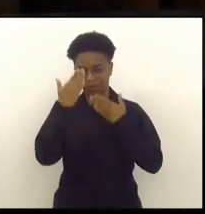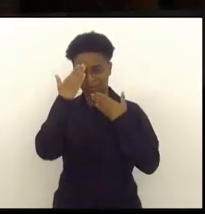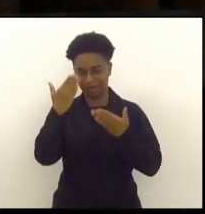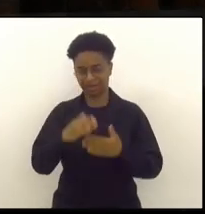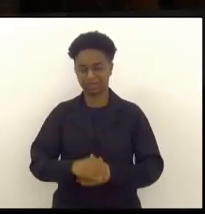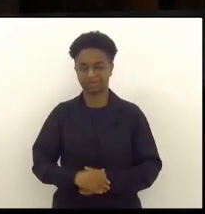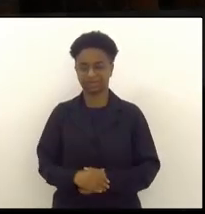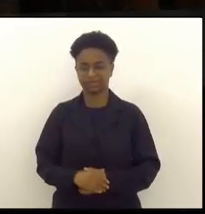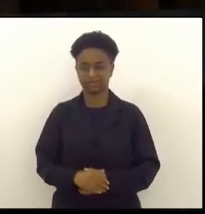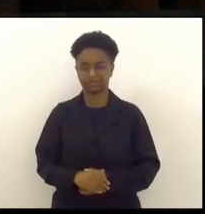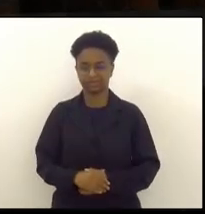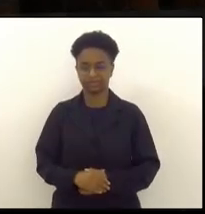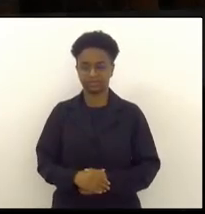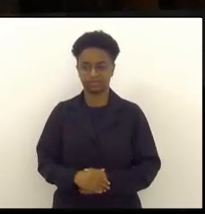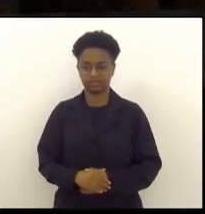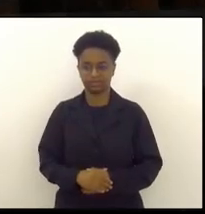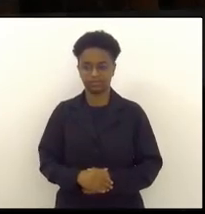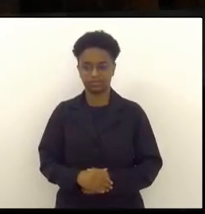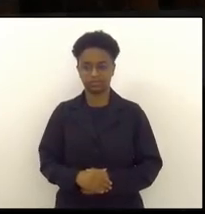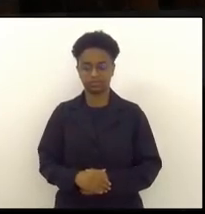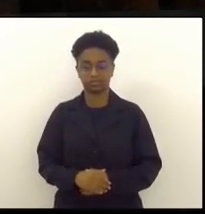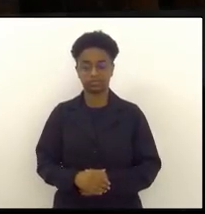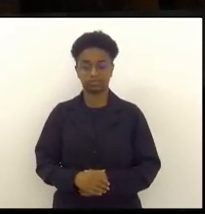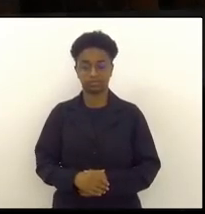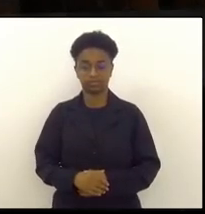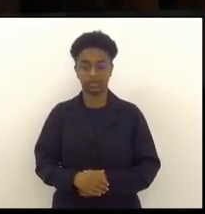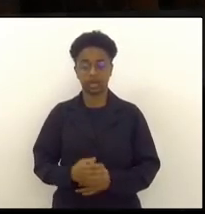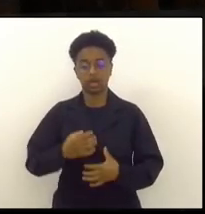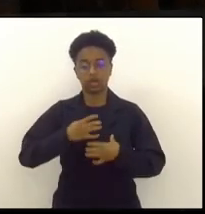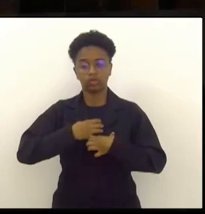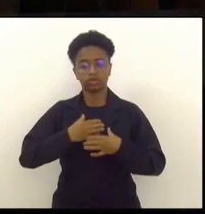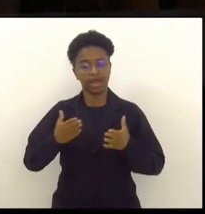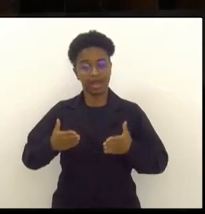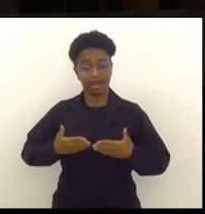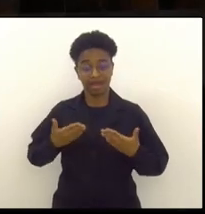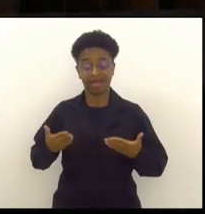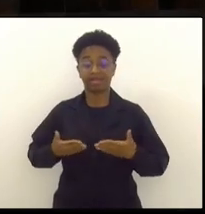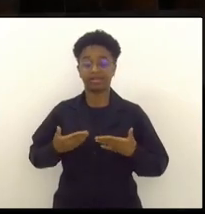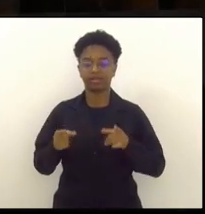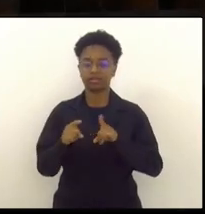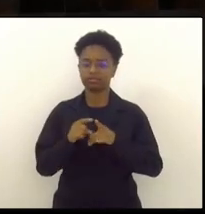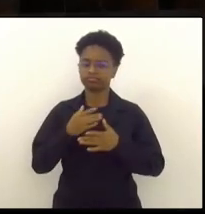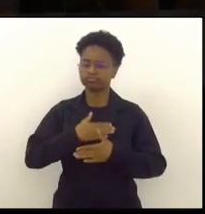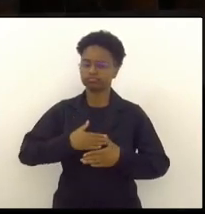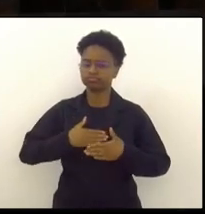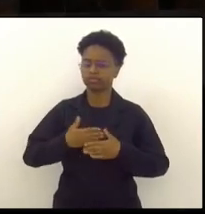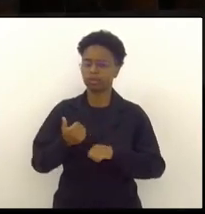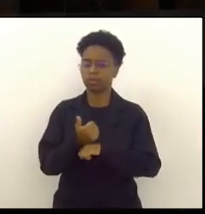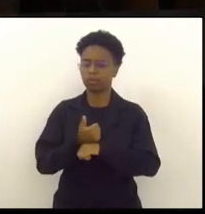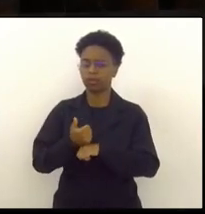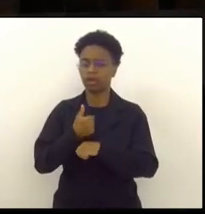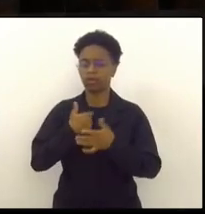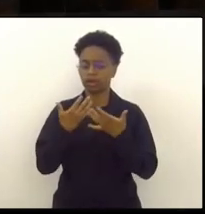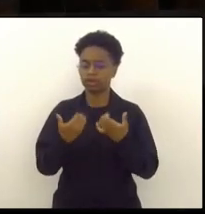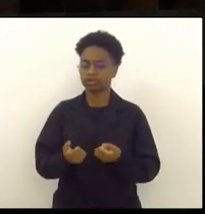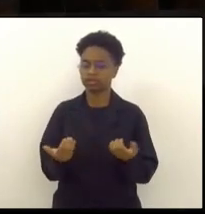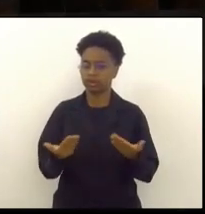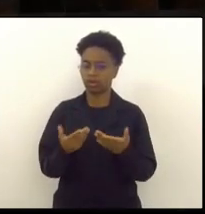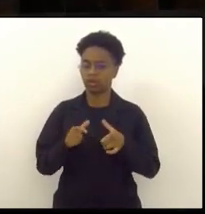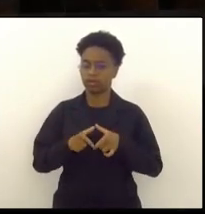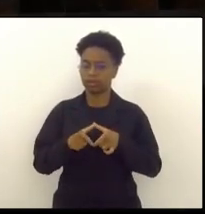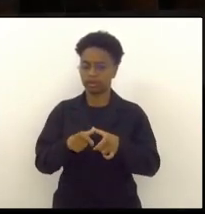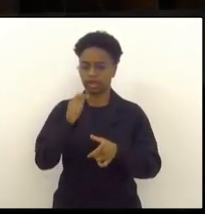obrigada. É com o coração tomado de alegria, grande satisfação profissional, que eu recebo a